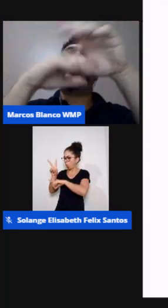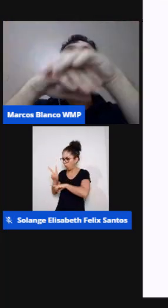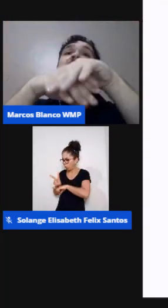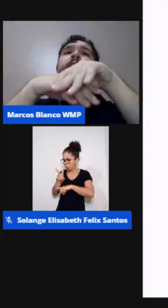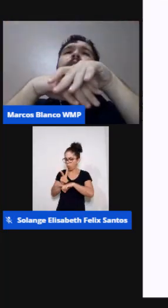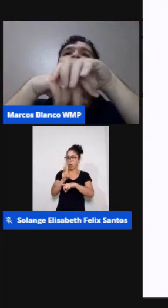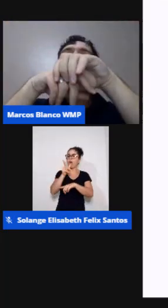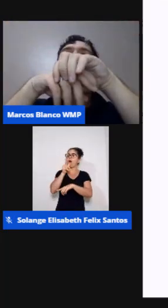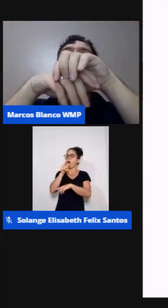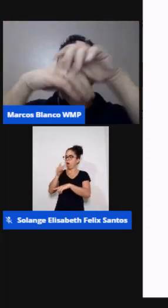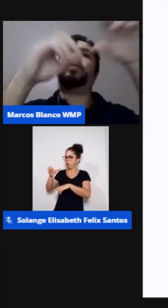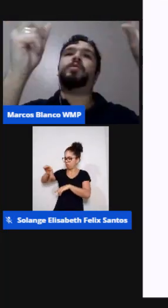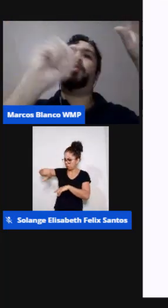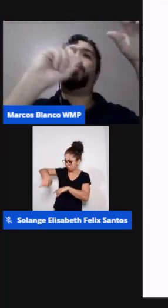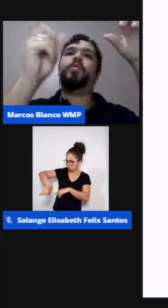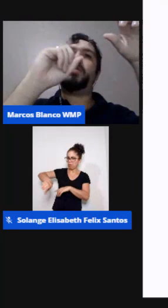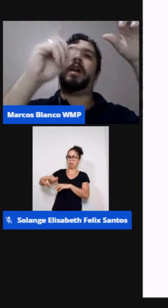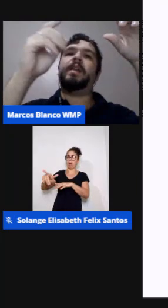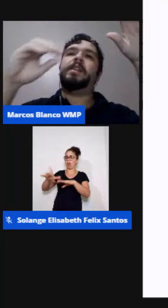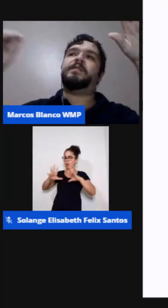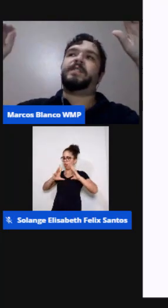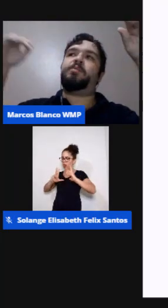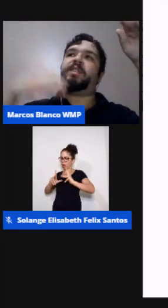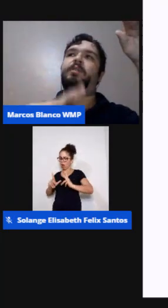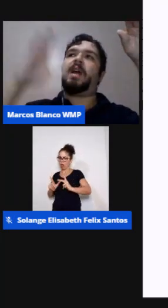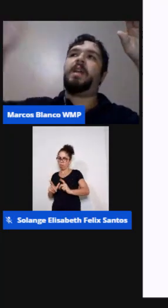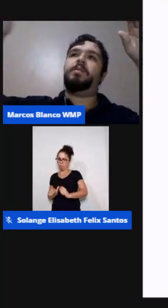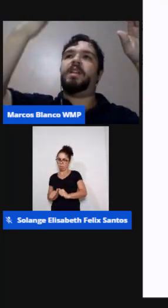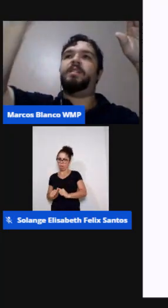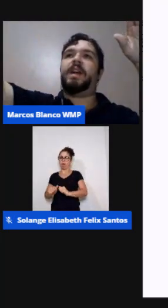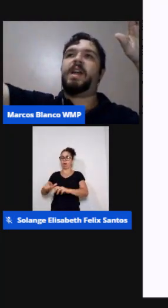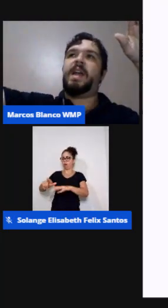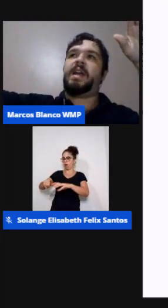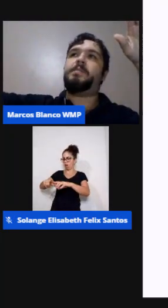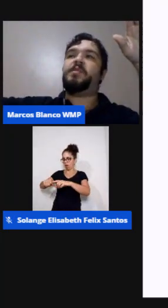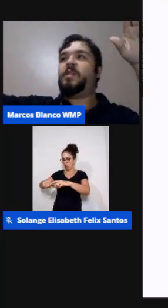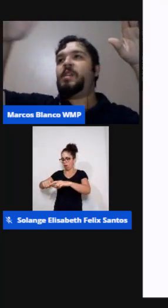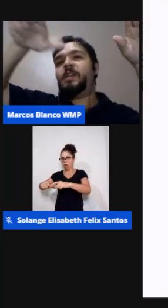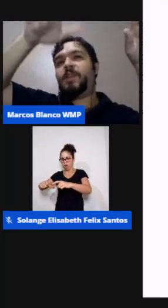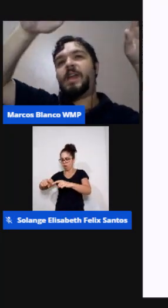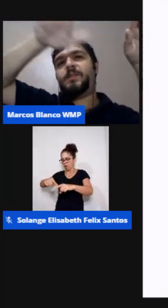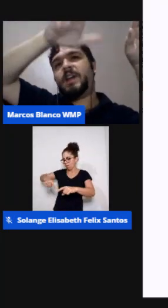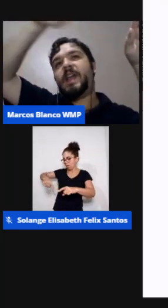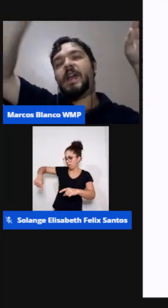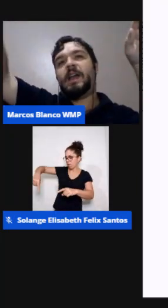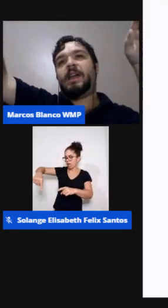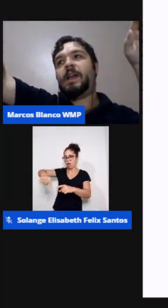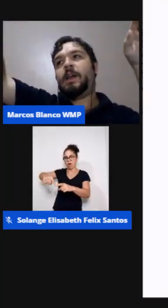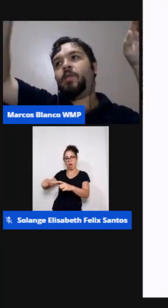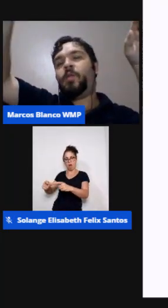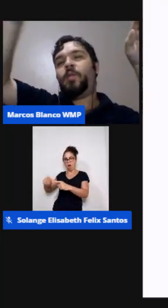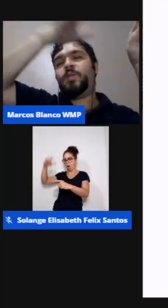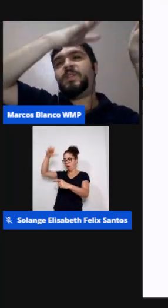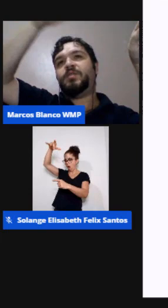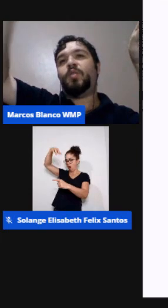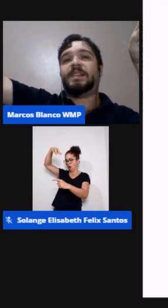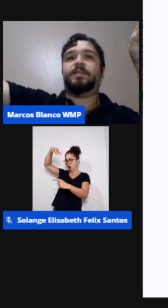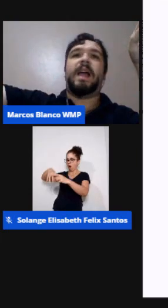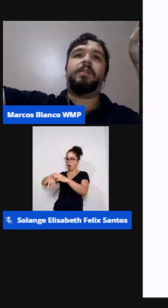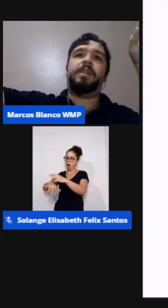tirar água de pote. Aonde? No ralo, nunca. Se você botar no ralo, ele vai ganhar, vai ganhar